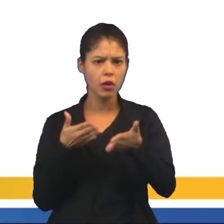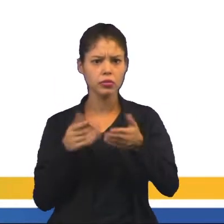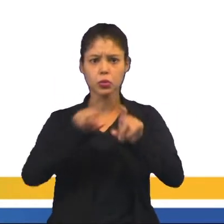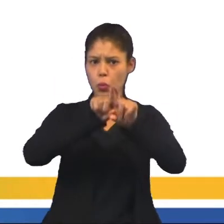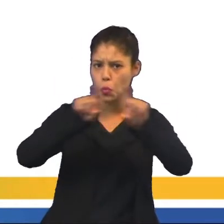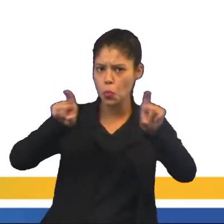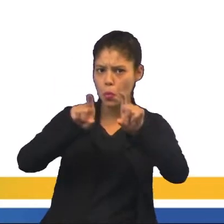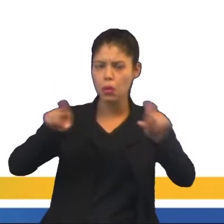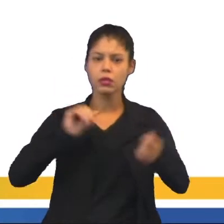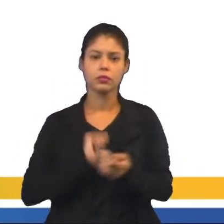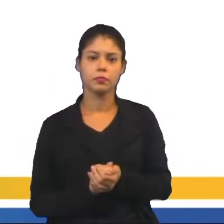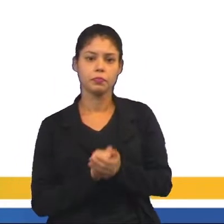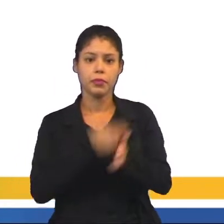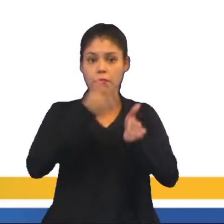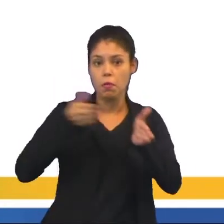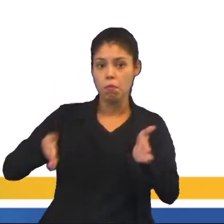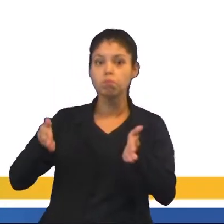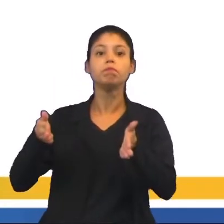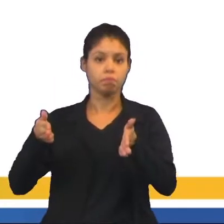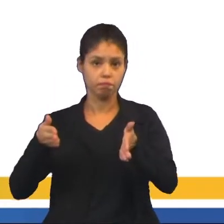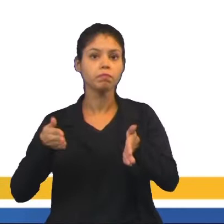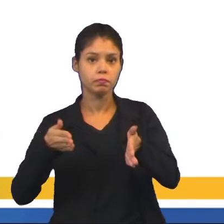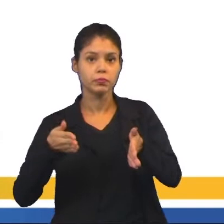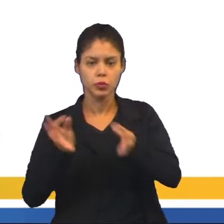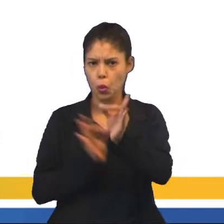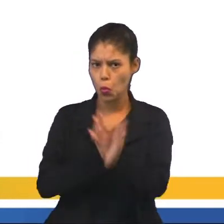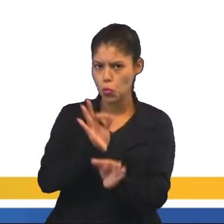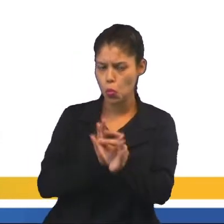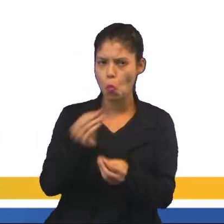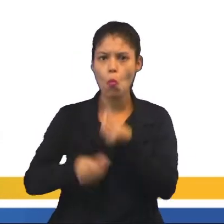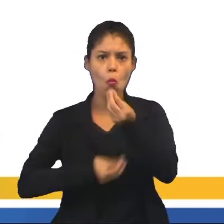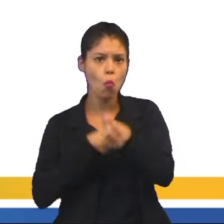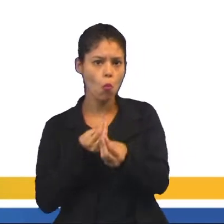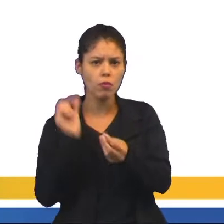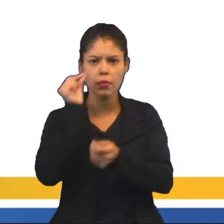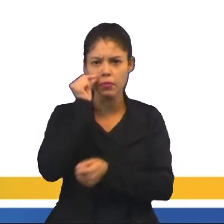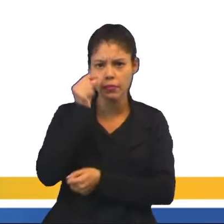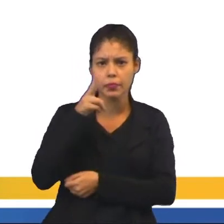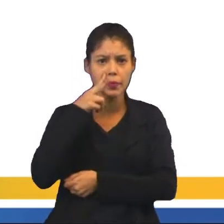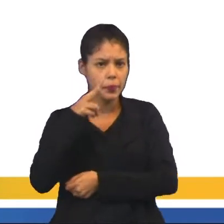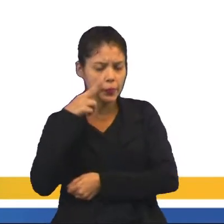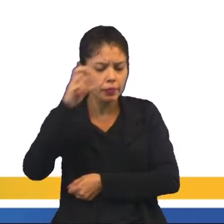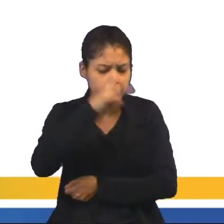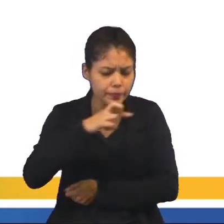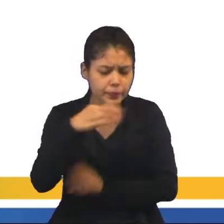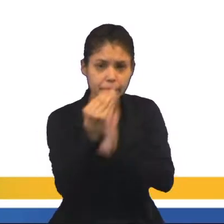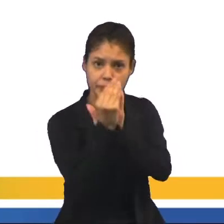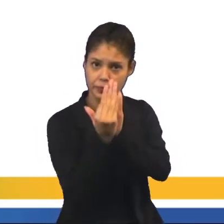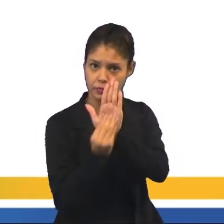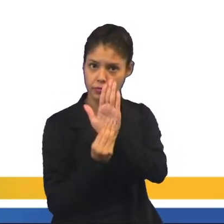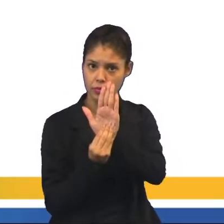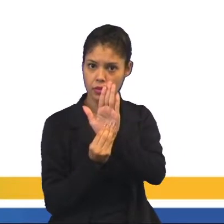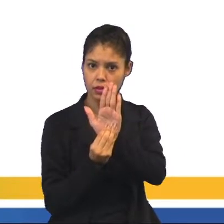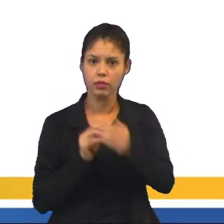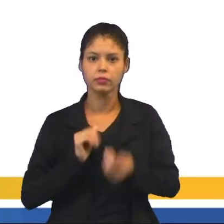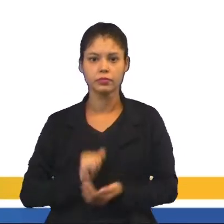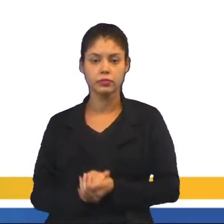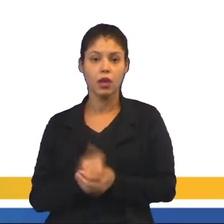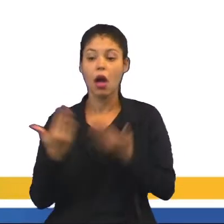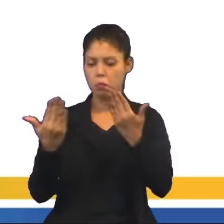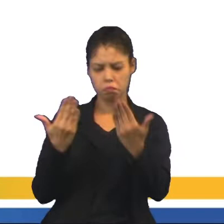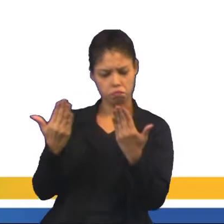meio, tá? A frequência relativa é uma forma de realizar a análise, tá, dos dados por meio de